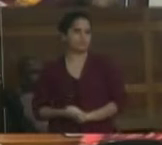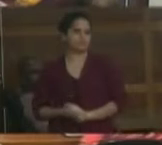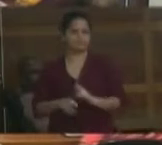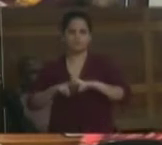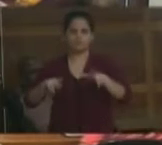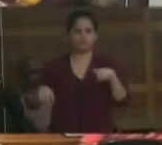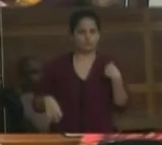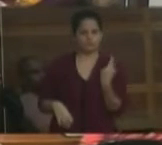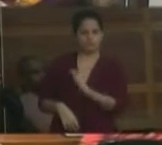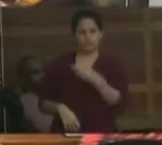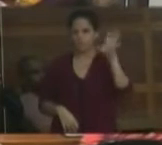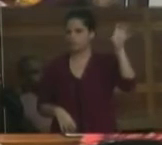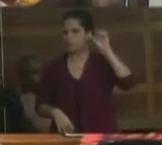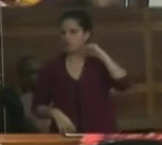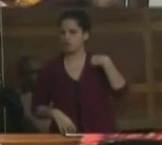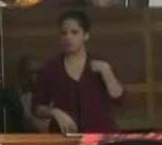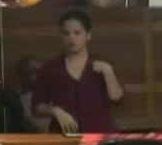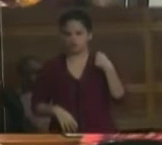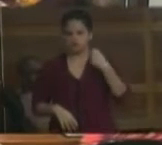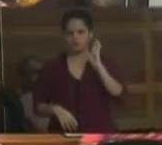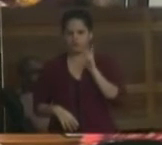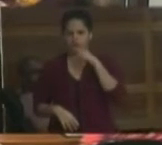e aí